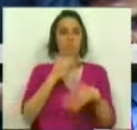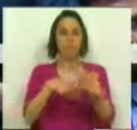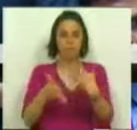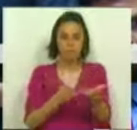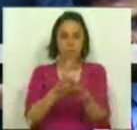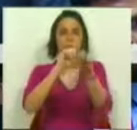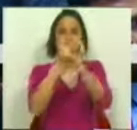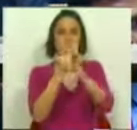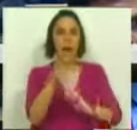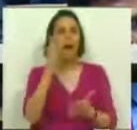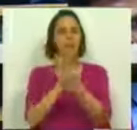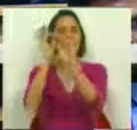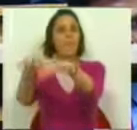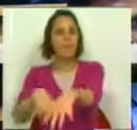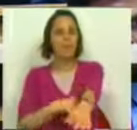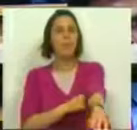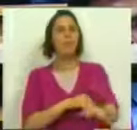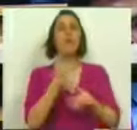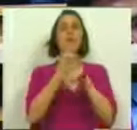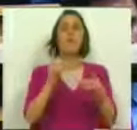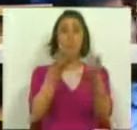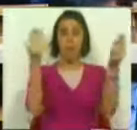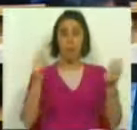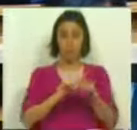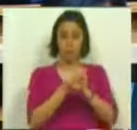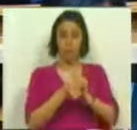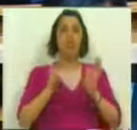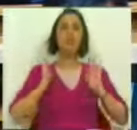levar estas reformas até ao fim. Porque muitas